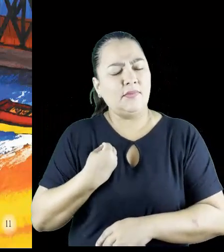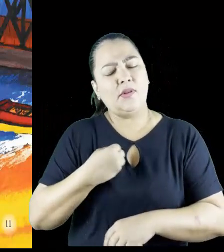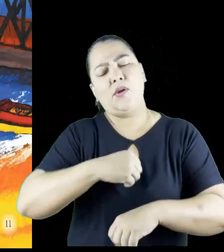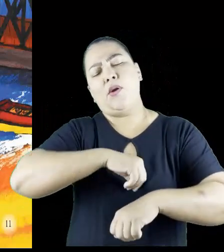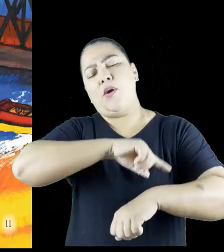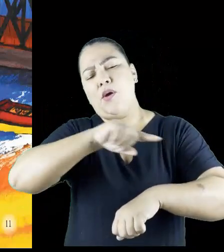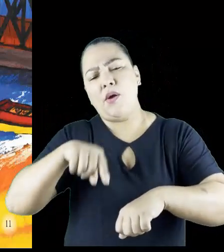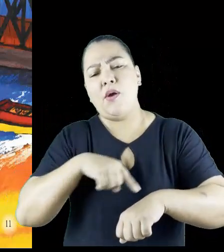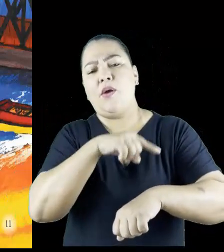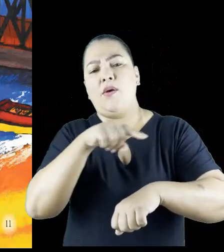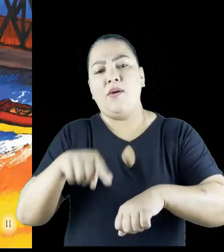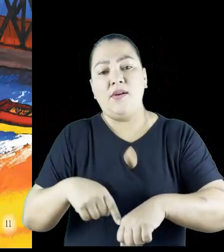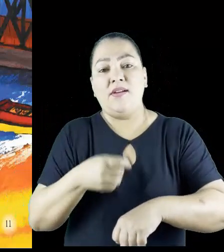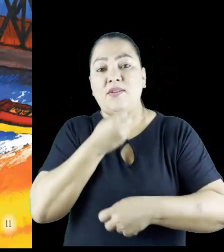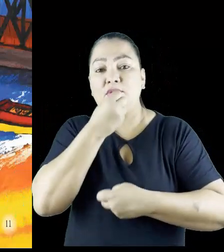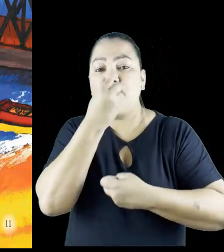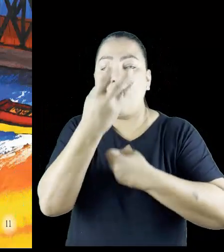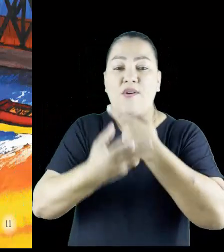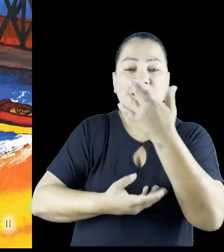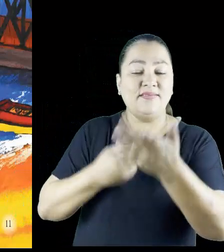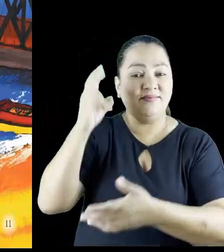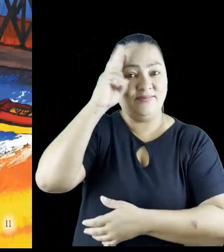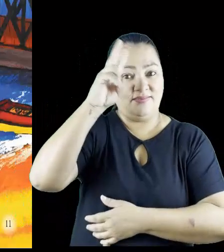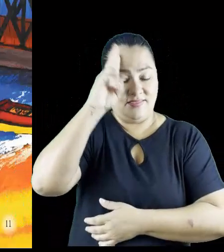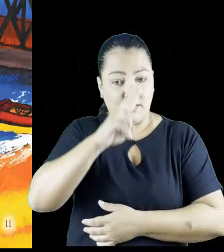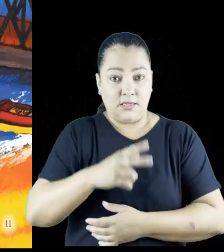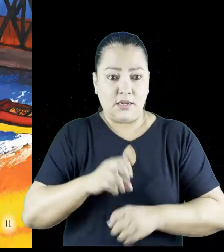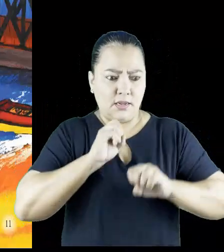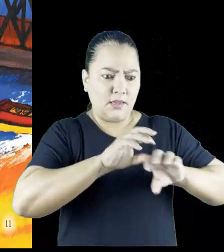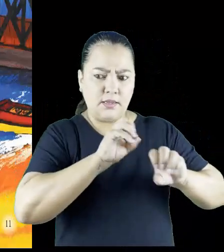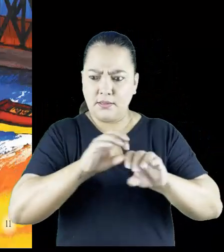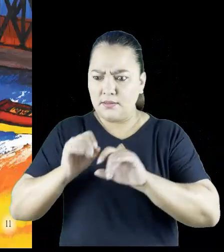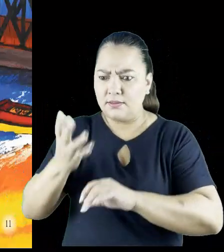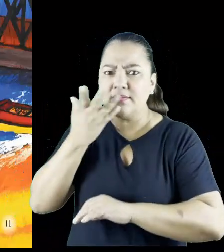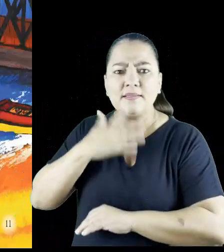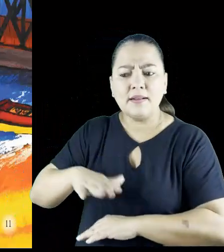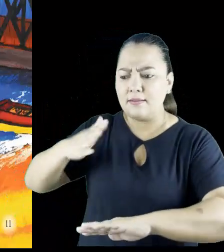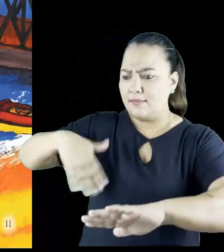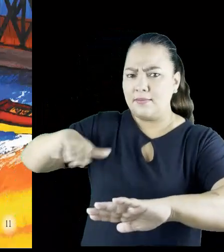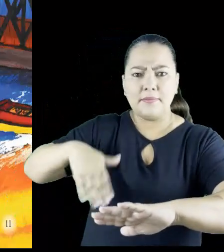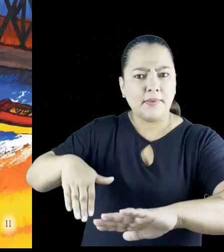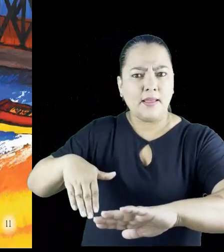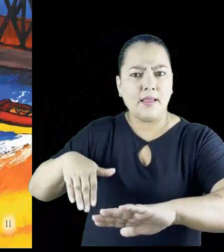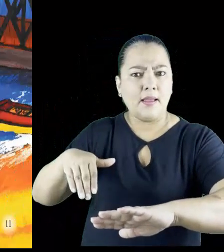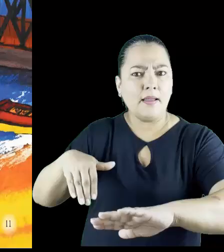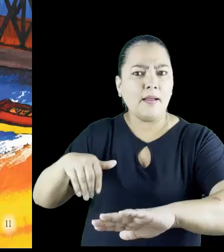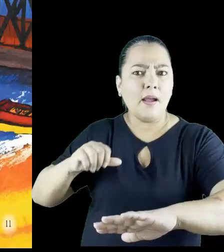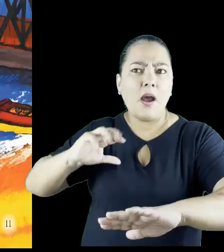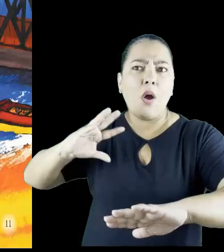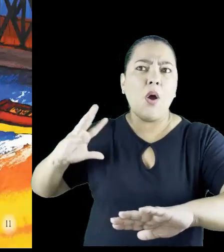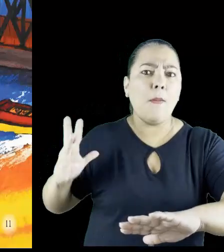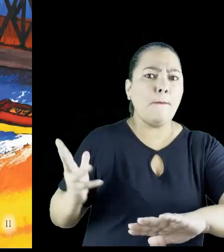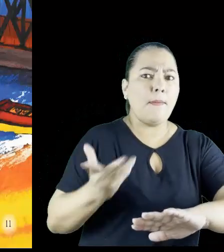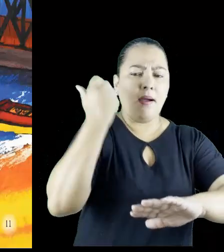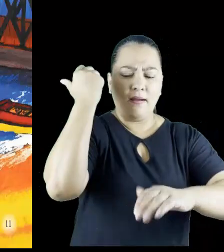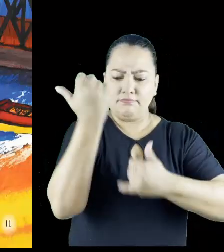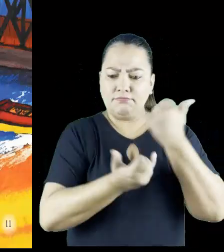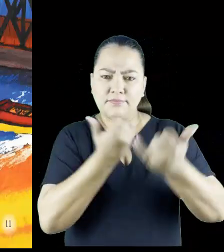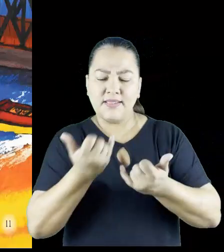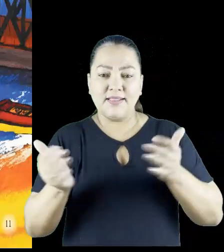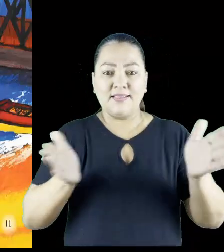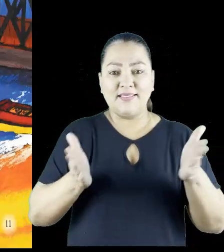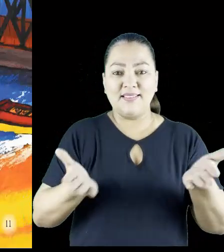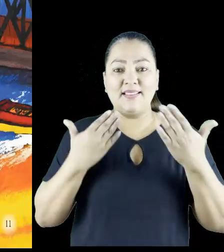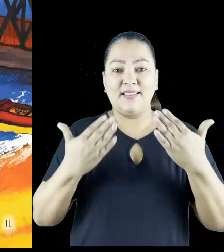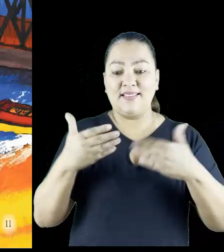Ele passava horas contando histórias apaixonantes, ensinando as crianças que a praia era muito mais que as brincadeiras